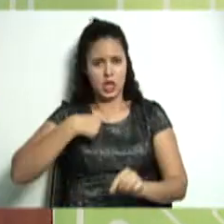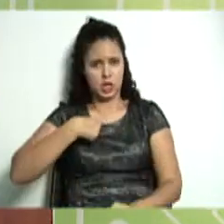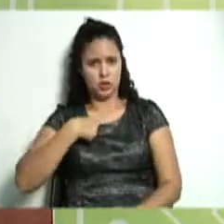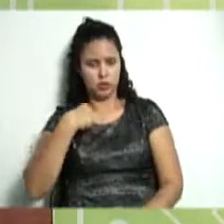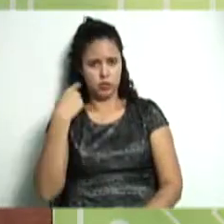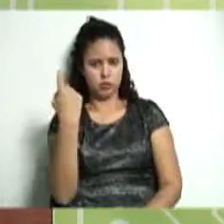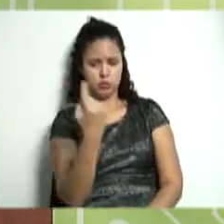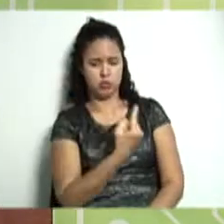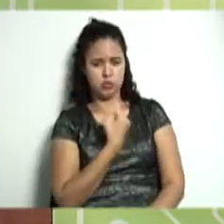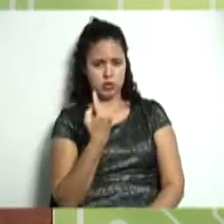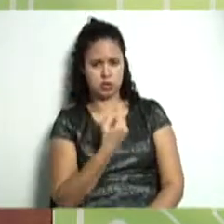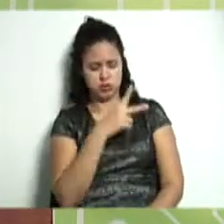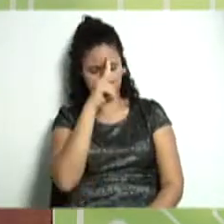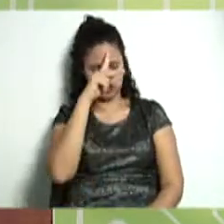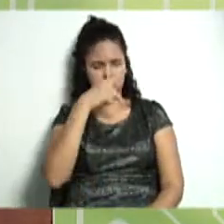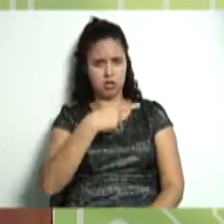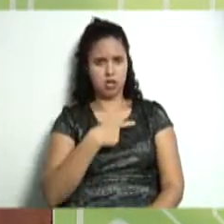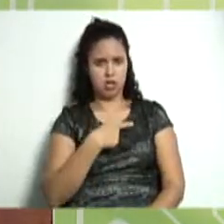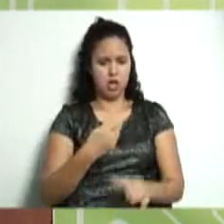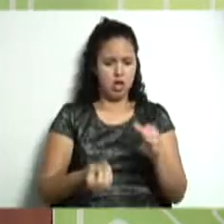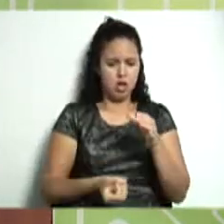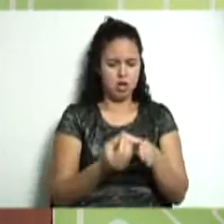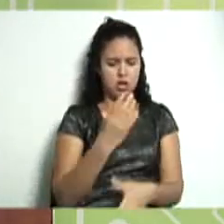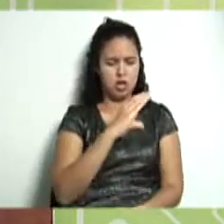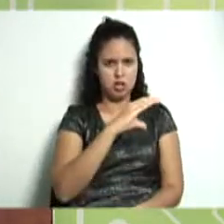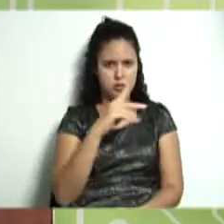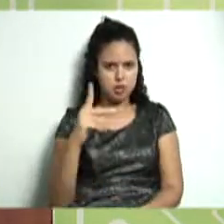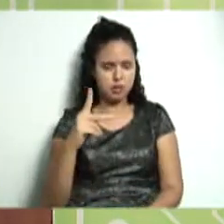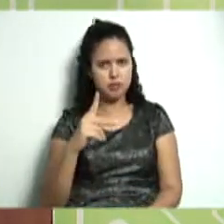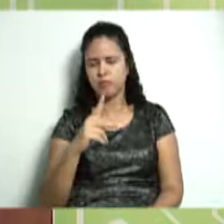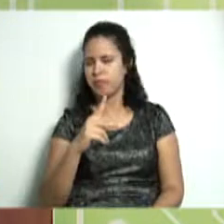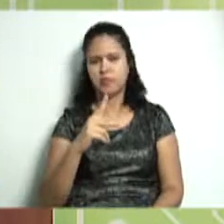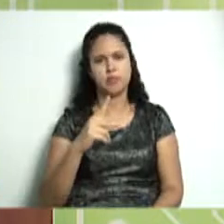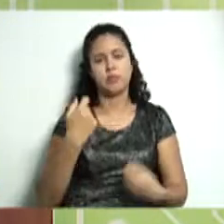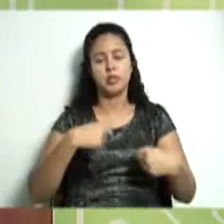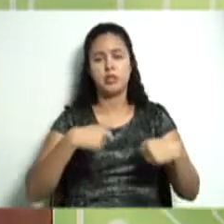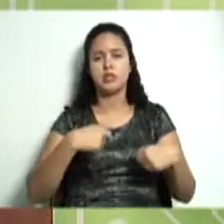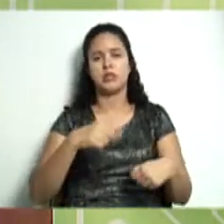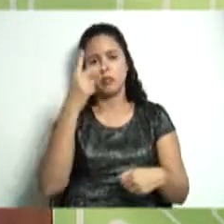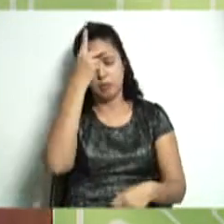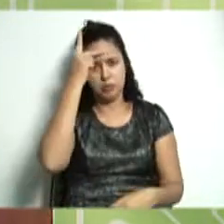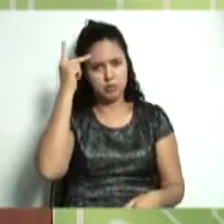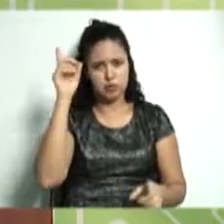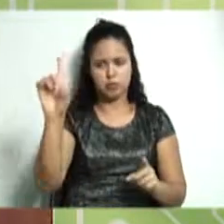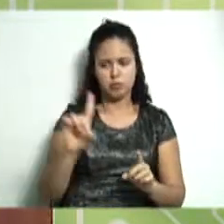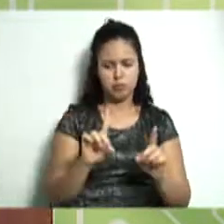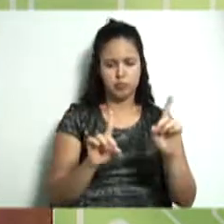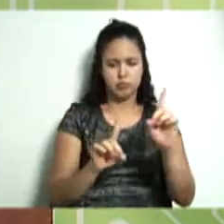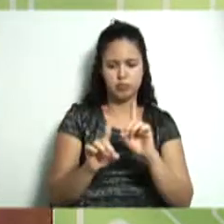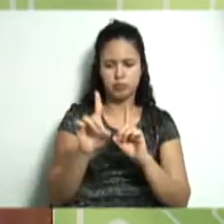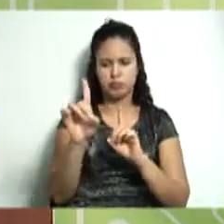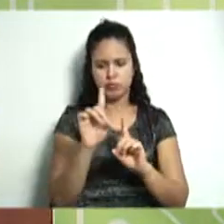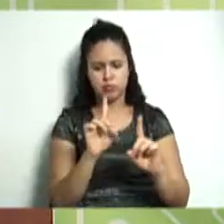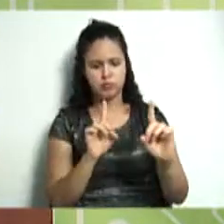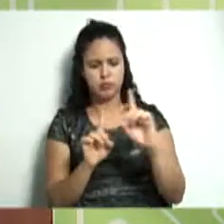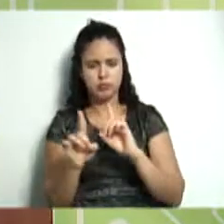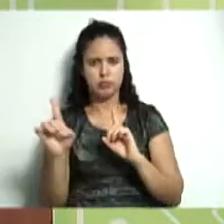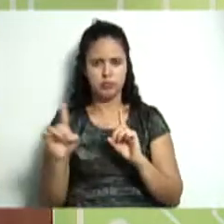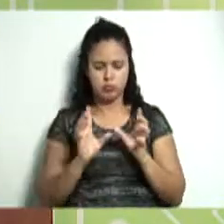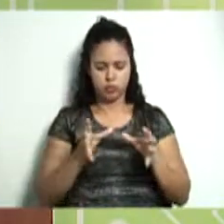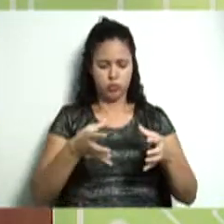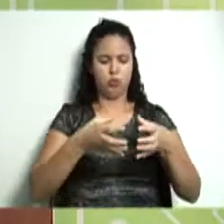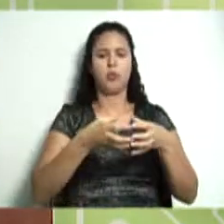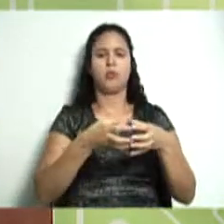não consigo abrir uma cooperativa. Eu preciso de um número X de associados,